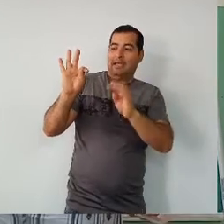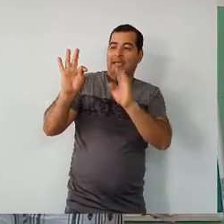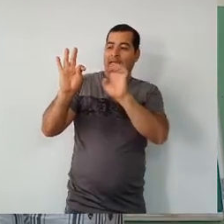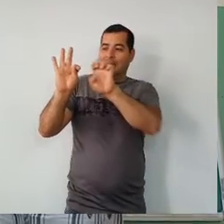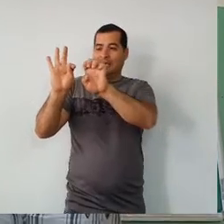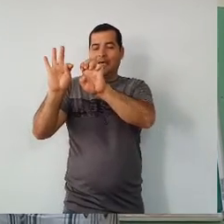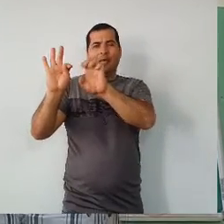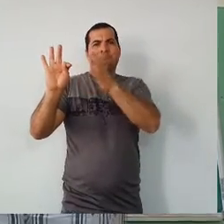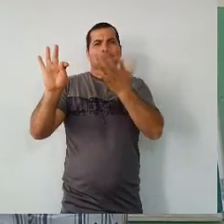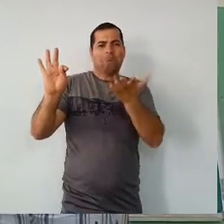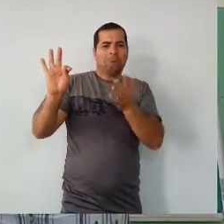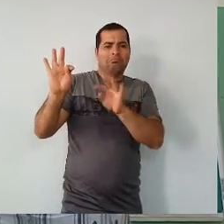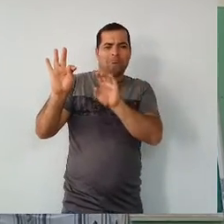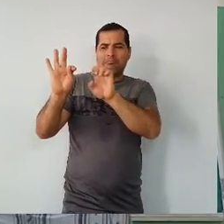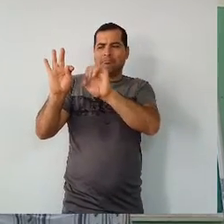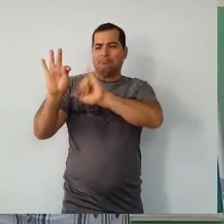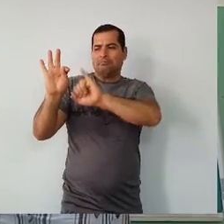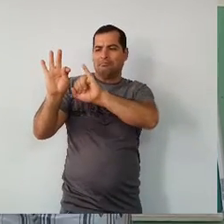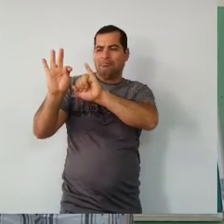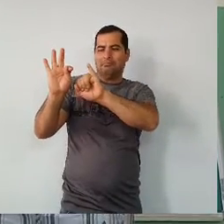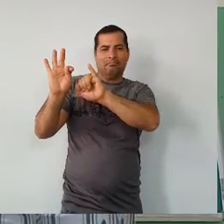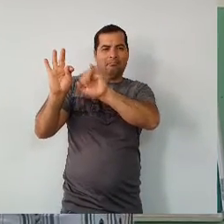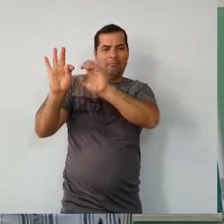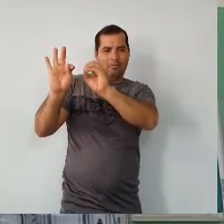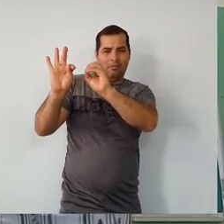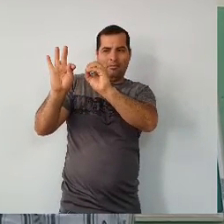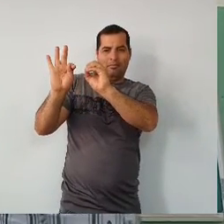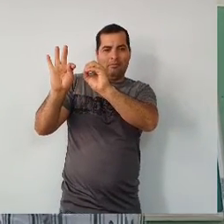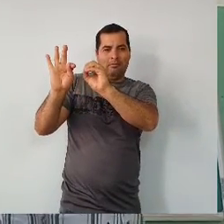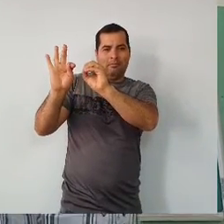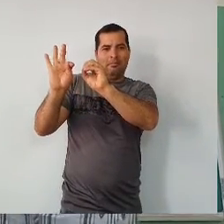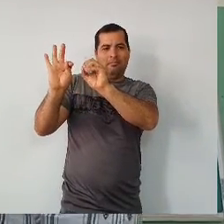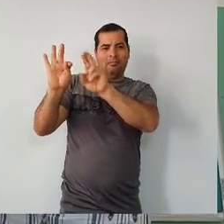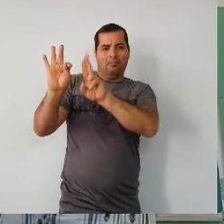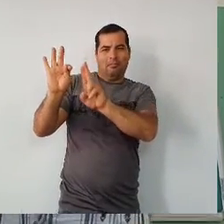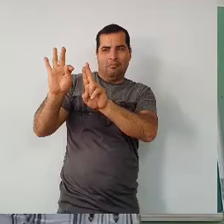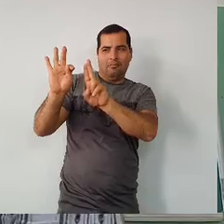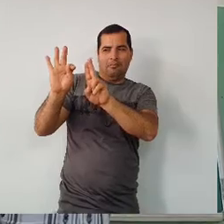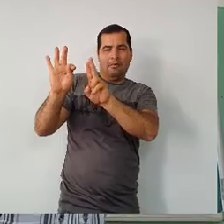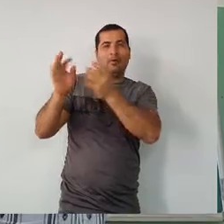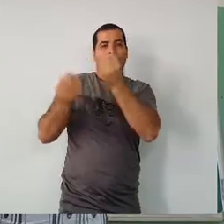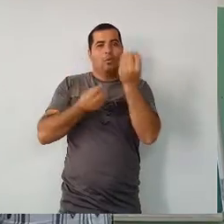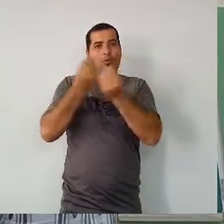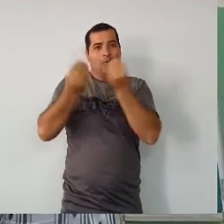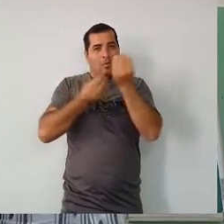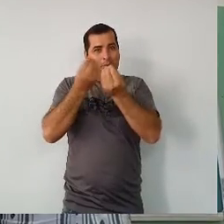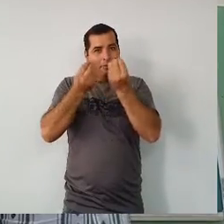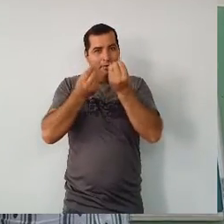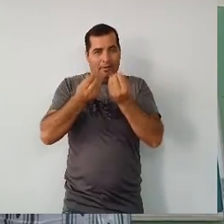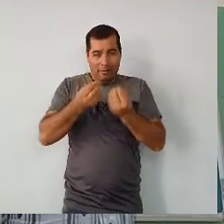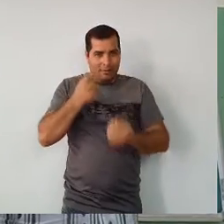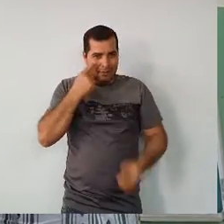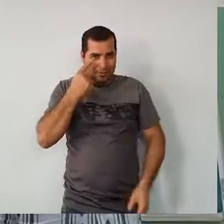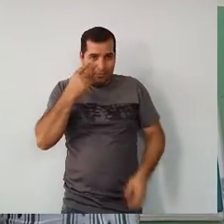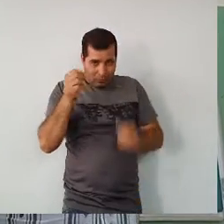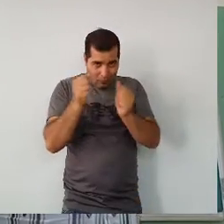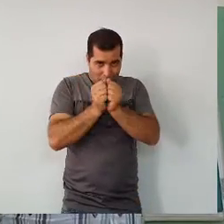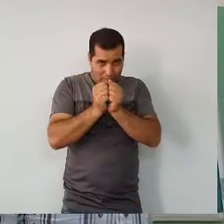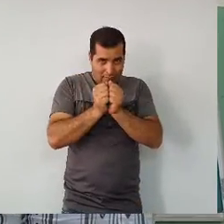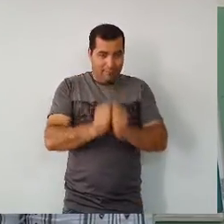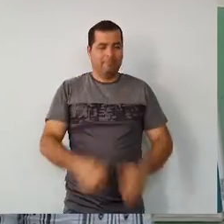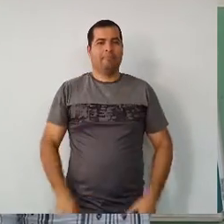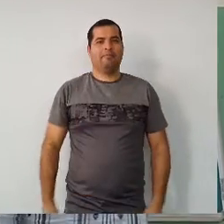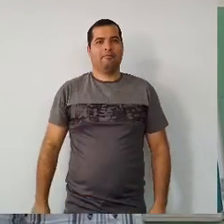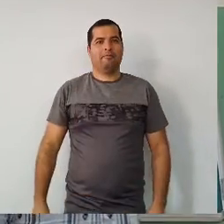T com o E, o T com o I, o T com o O, o T com o U, vamos fazer